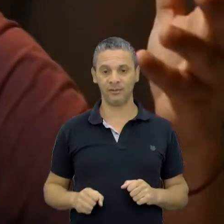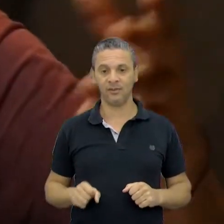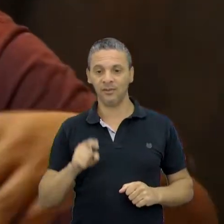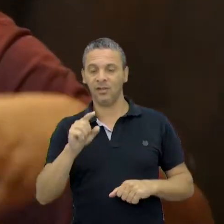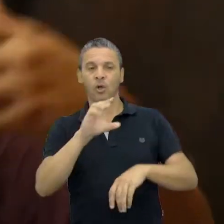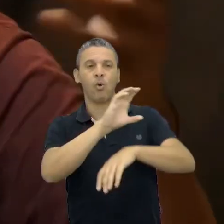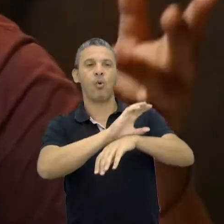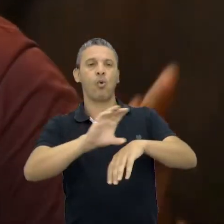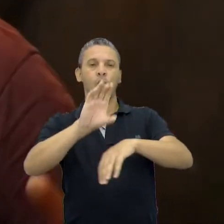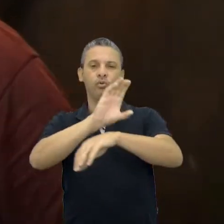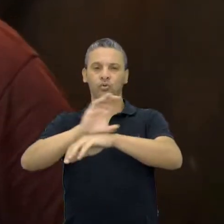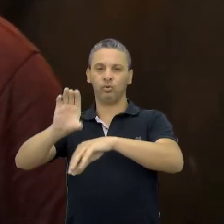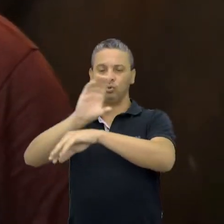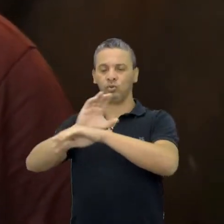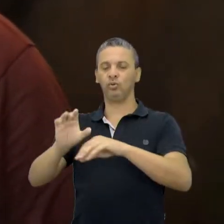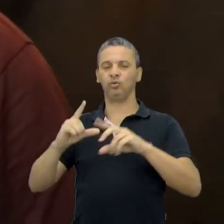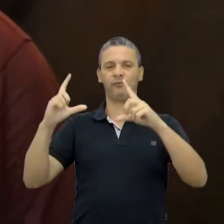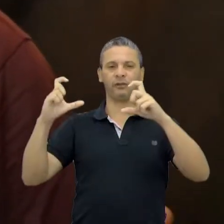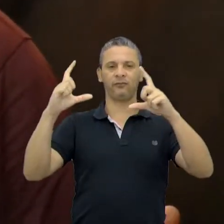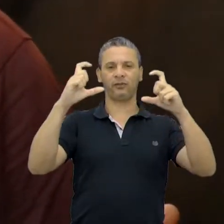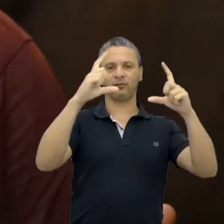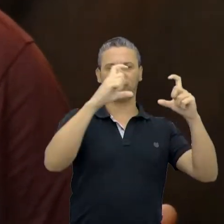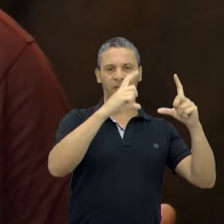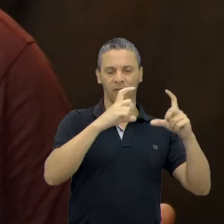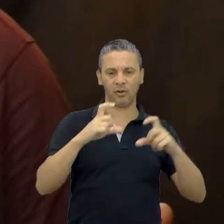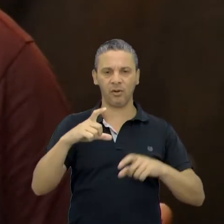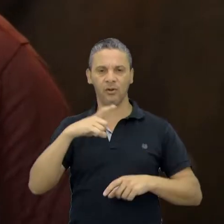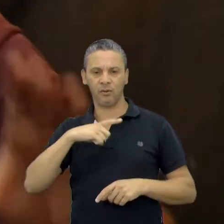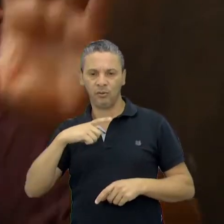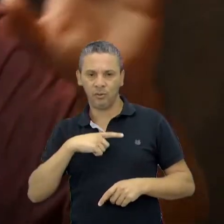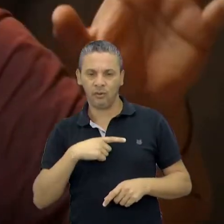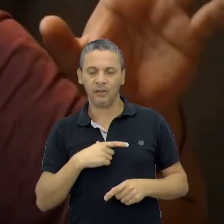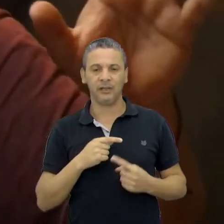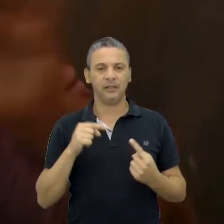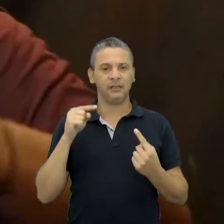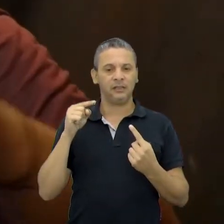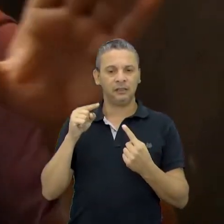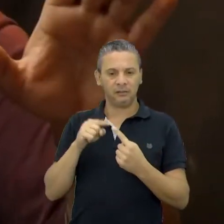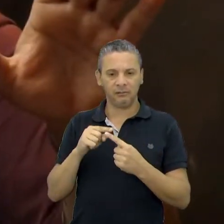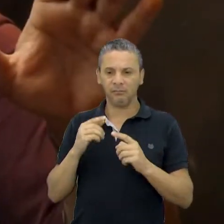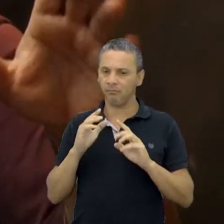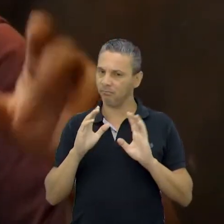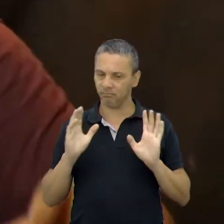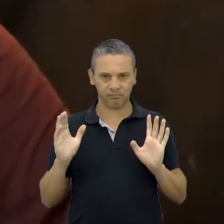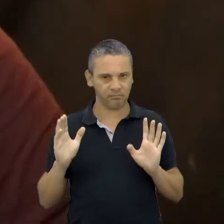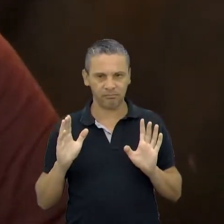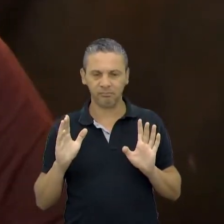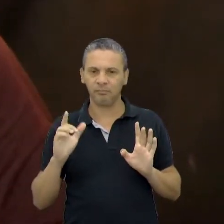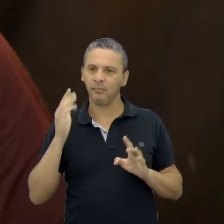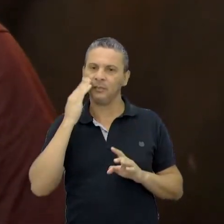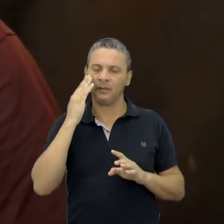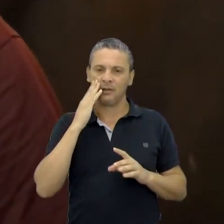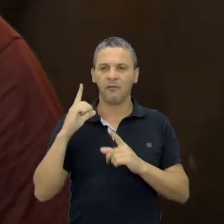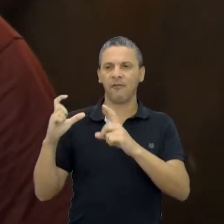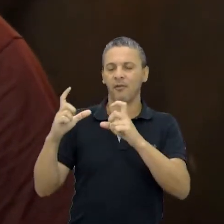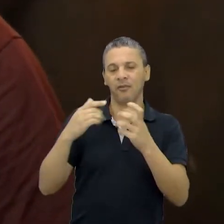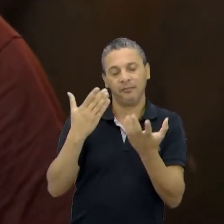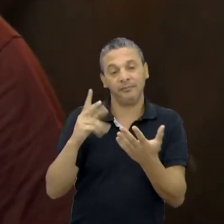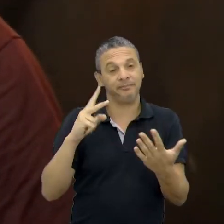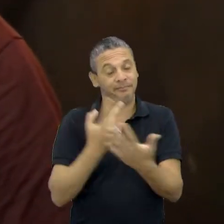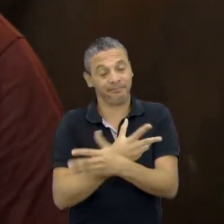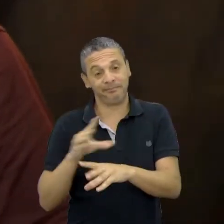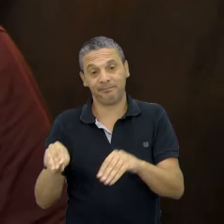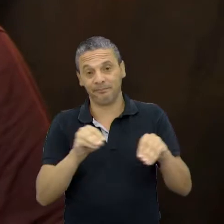de fotografia, um workshop de fotografia na prática, ou um encontro fotográfico, pronto. Encontro fotográfico é praticamente inevitável de você não